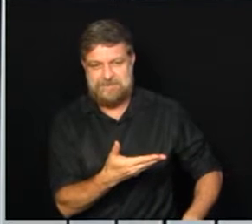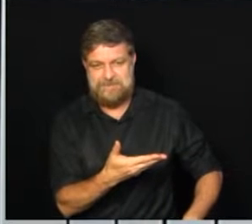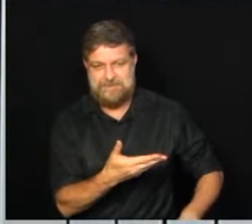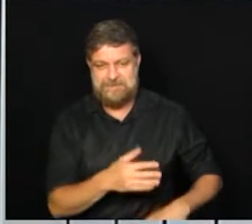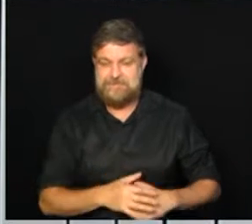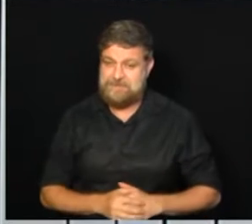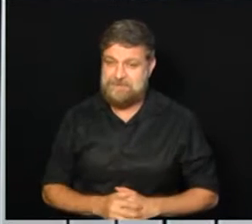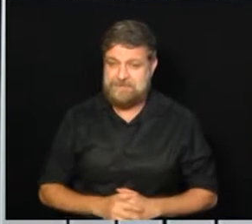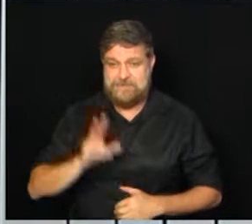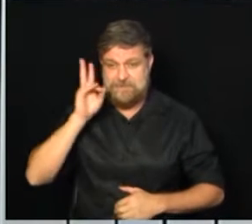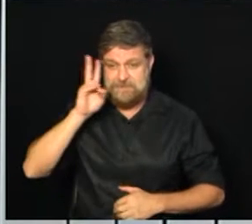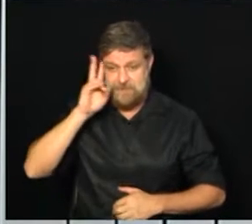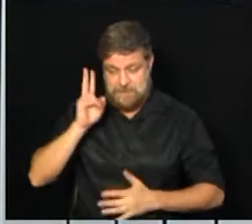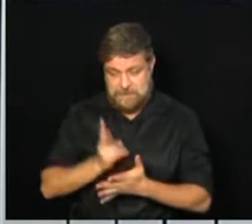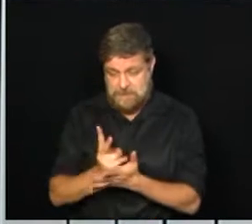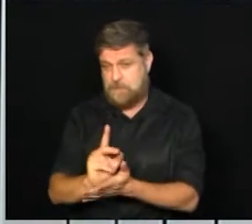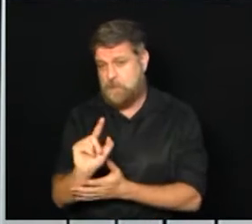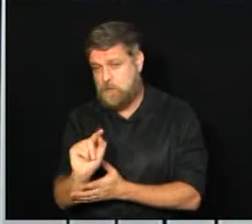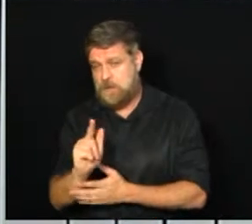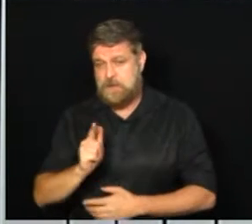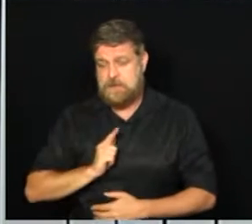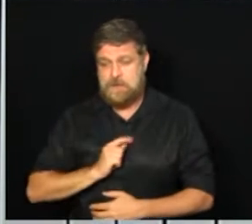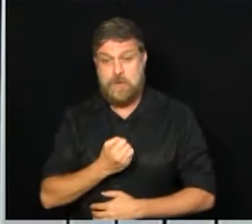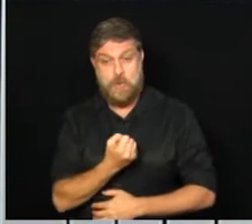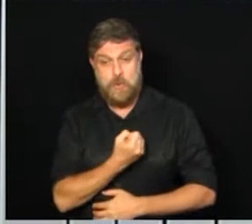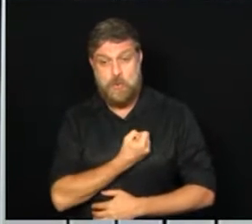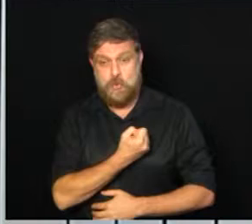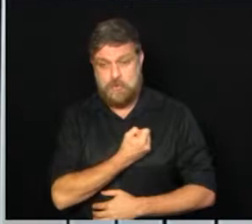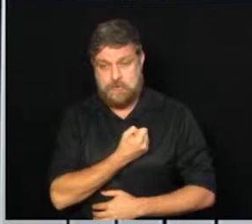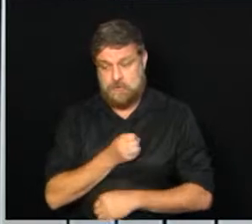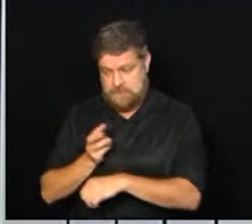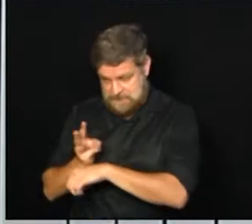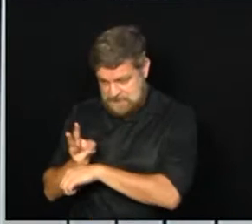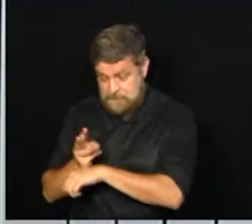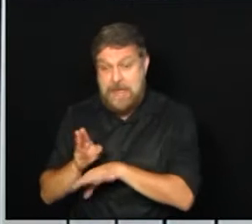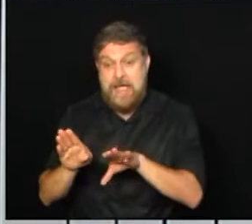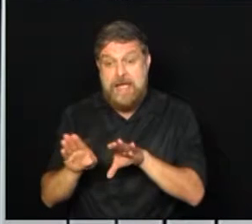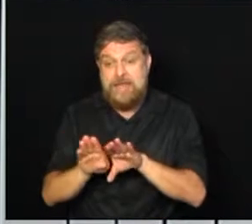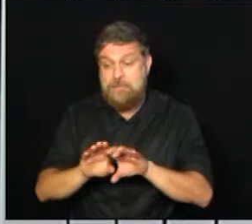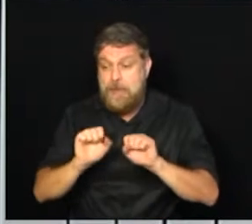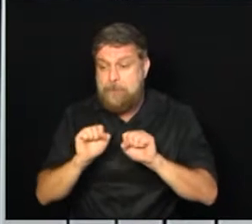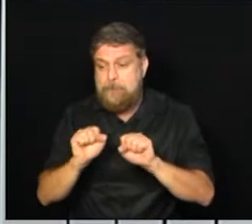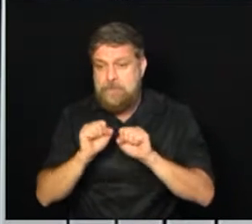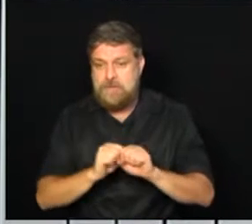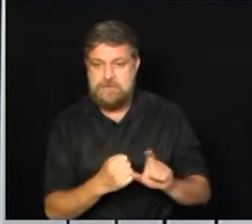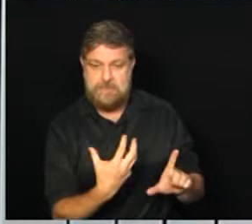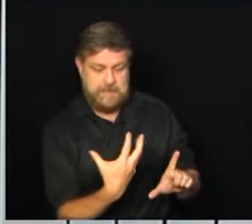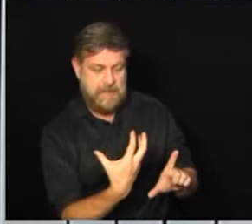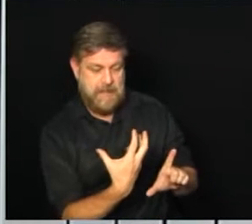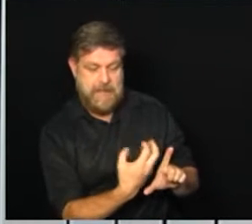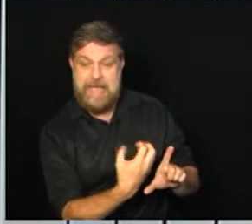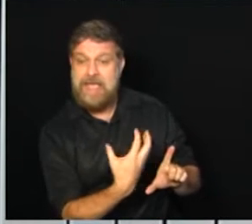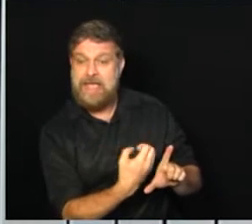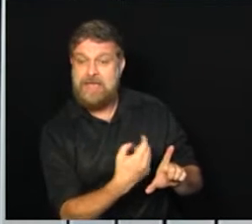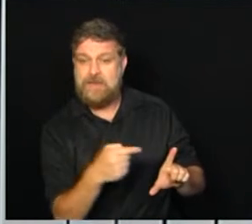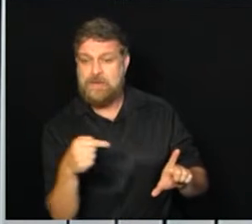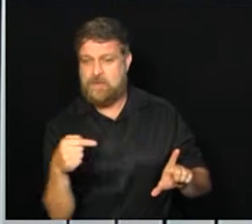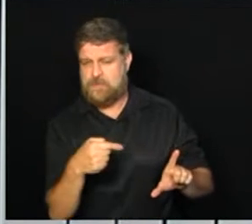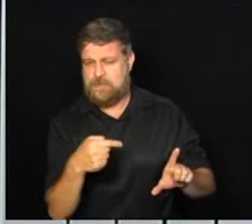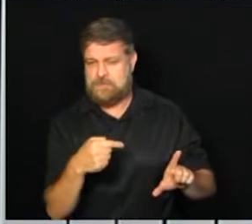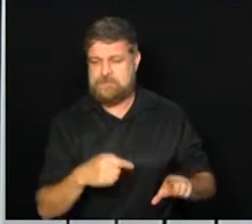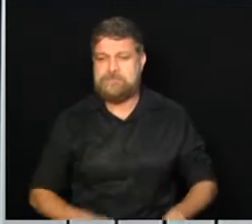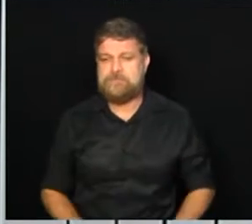978293776. Lembrando sempre que além do número do WhatsApp, você tem a opção de enviar uma mensagem. Olha só, tô apontando aqui, QR Code.